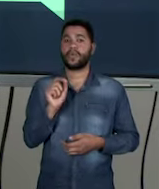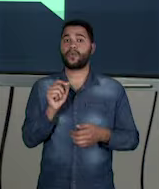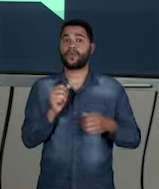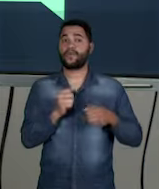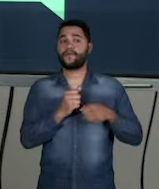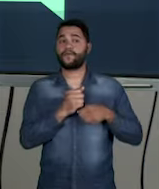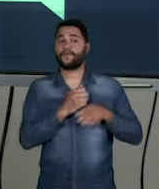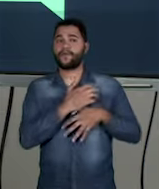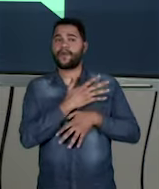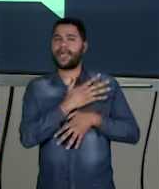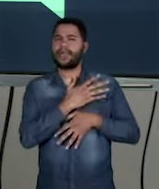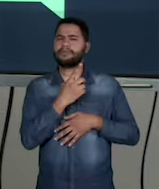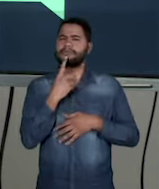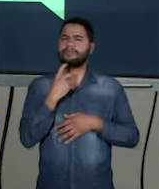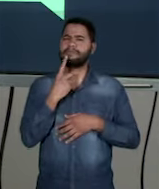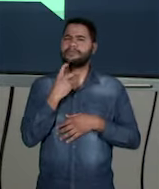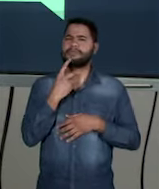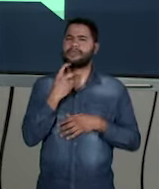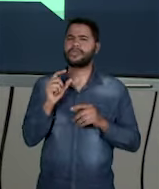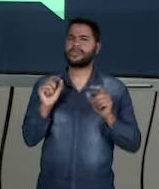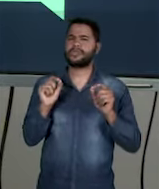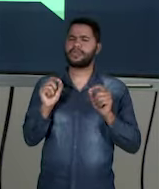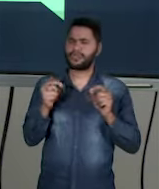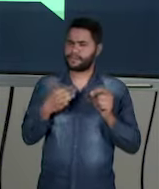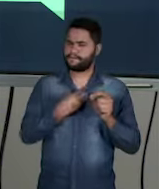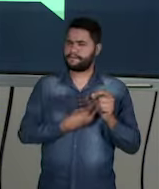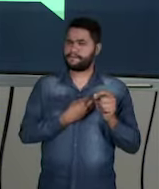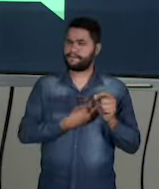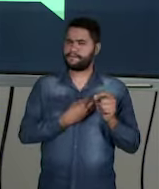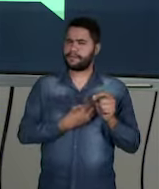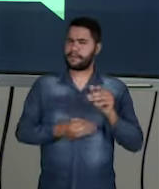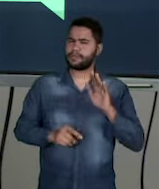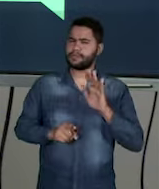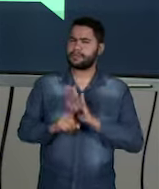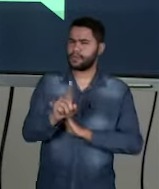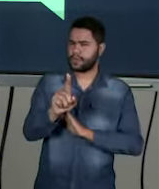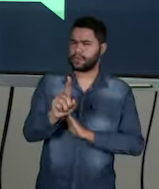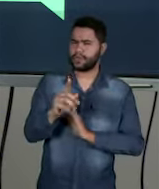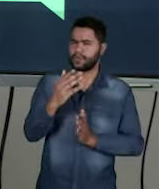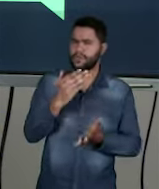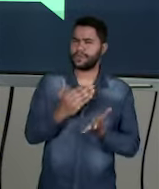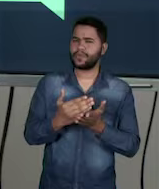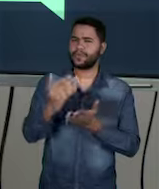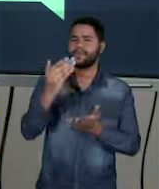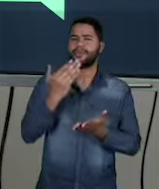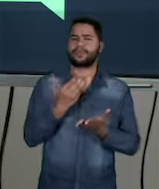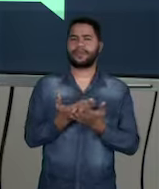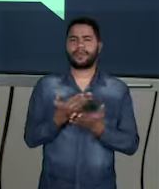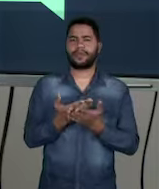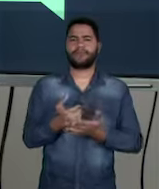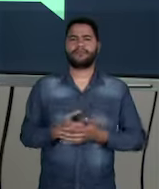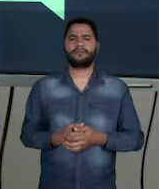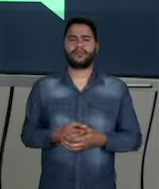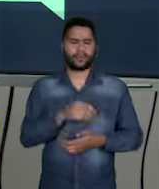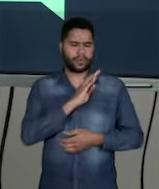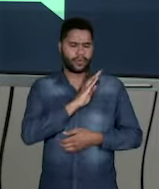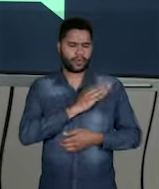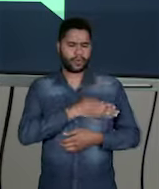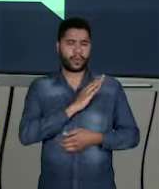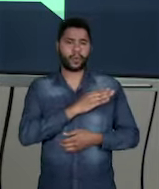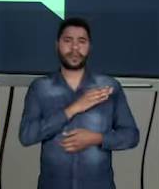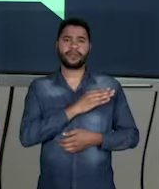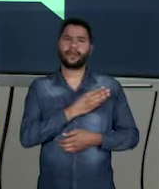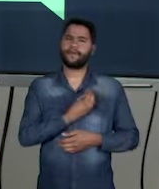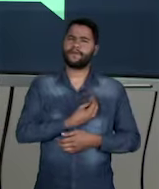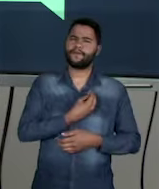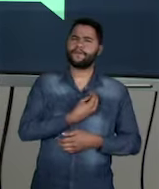e o sangue têm a ver com a nossa vida? Eu vou começar com essa pergunta. O que tem a ver o coração com a vida